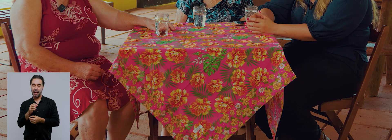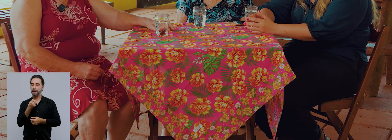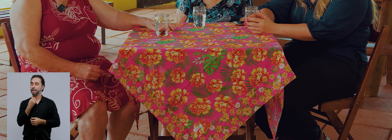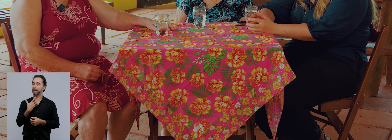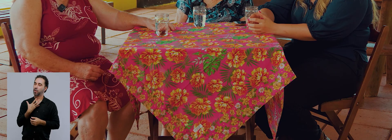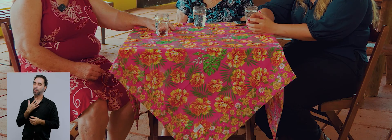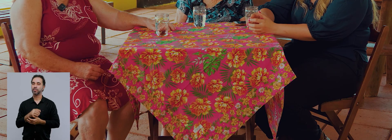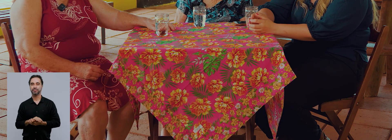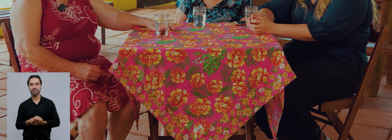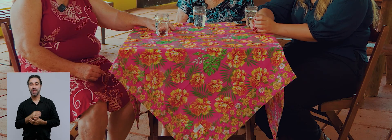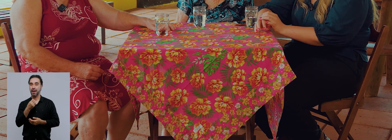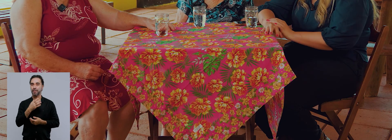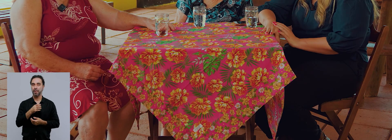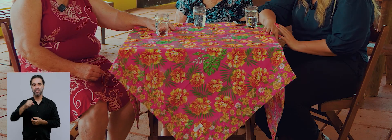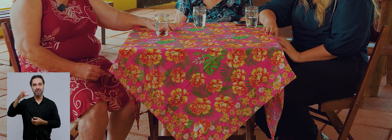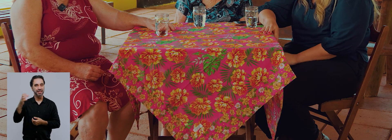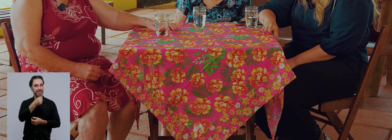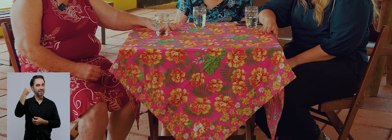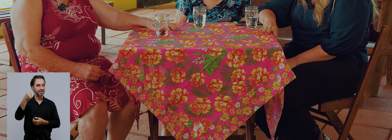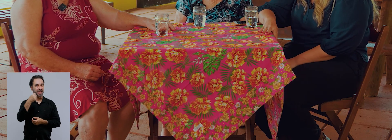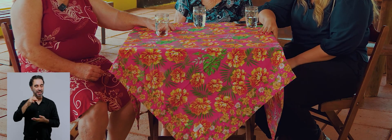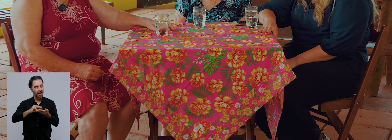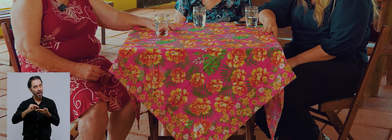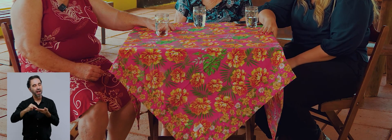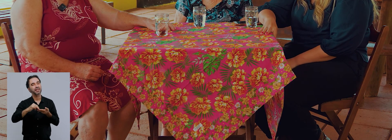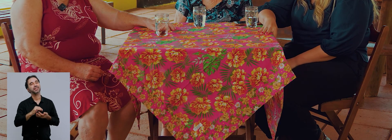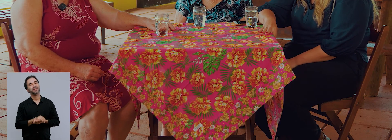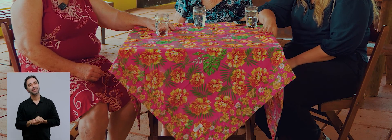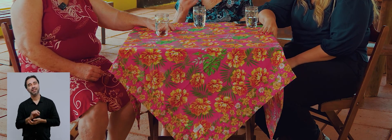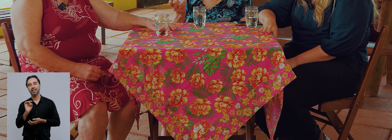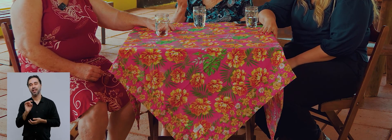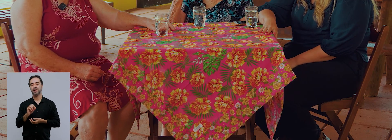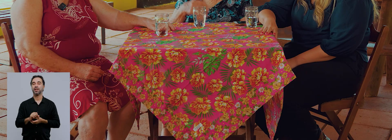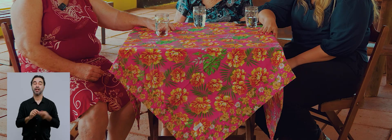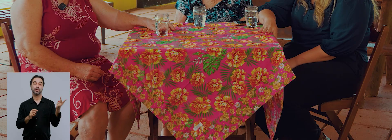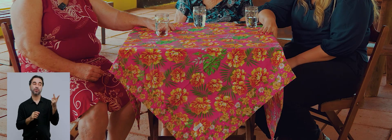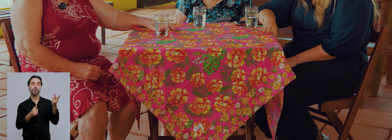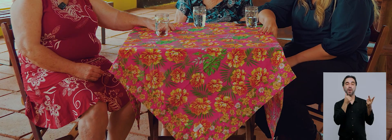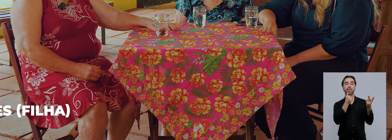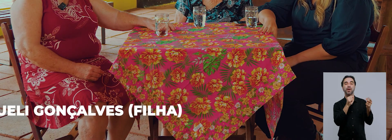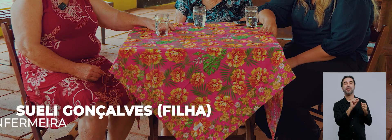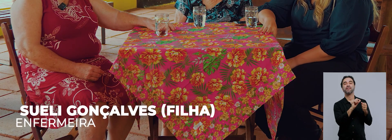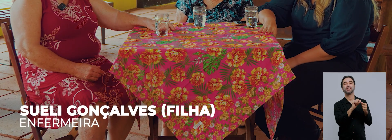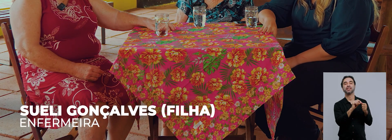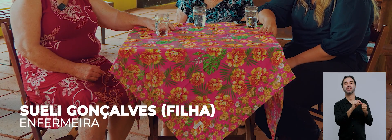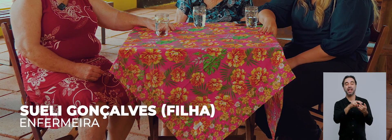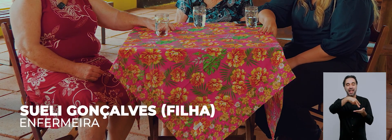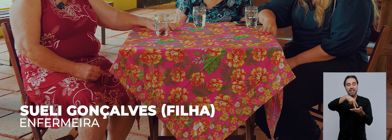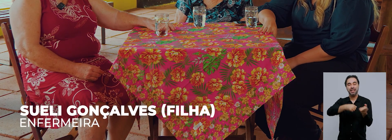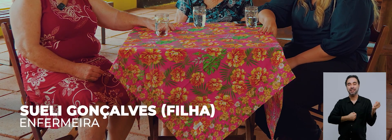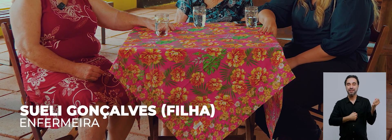bom, vixe. Aí era cerveja e o salgadinho. Era a Sueli e a Genesi que fazia. E o